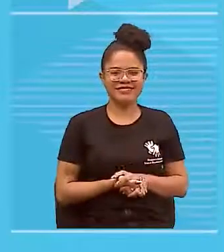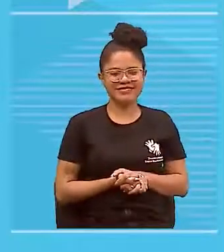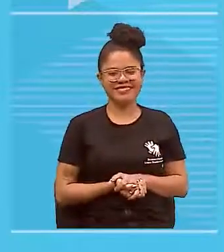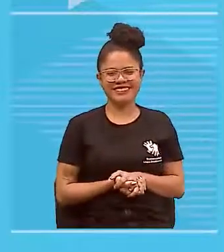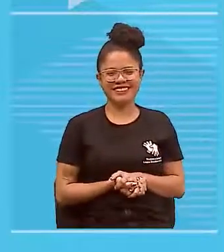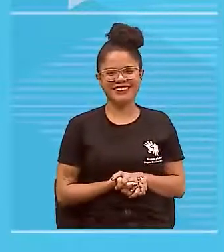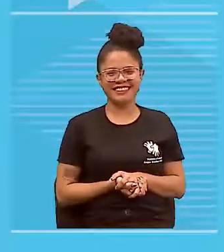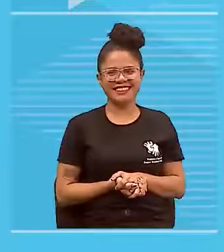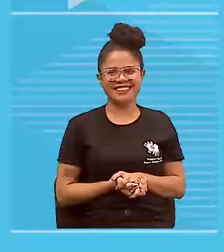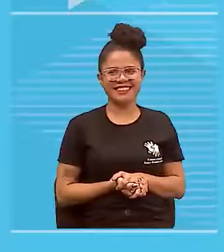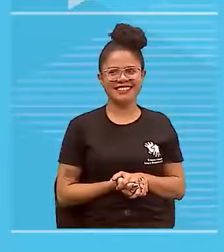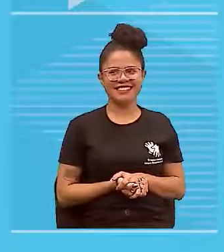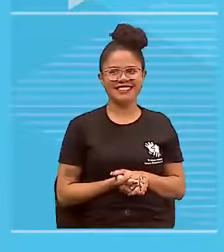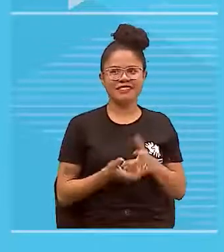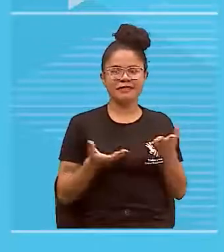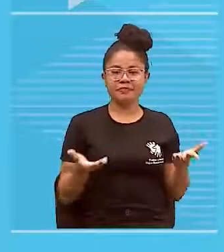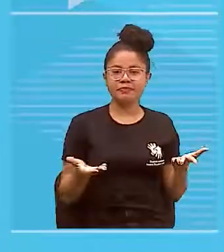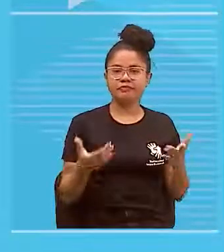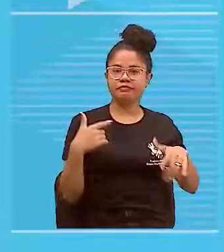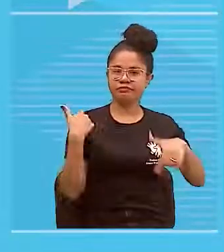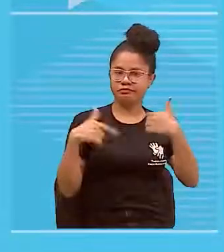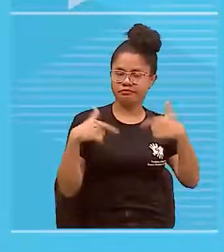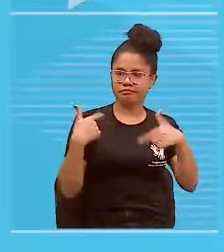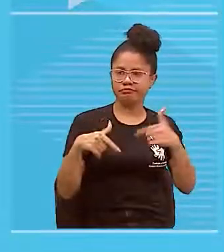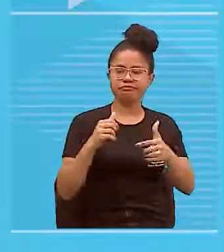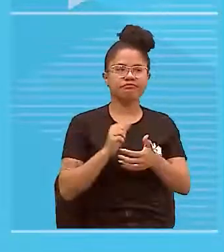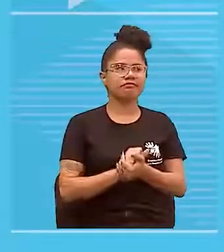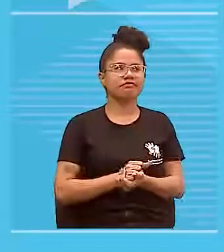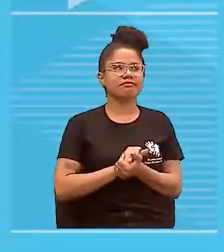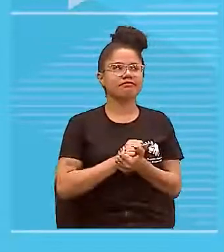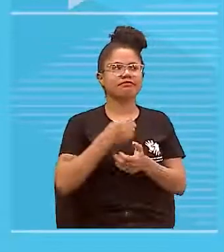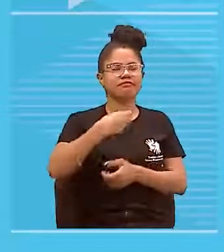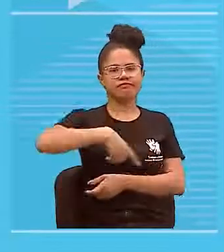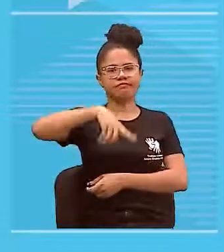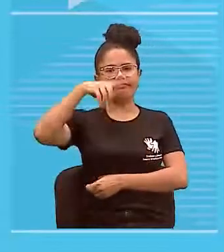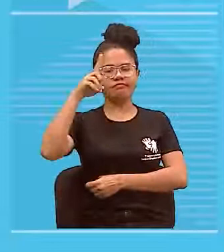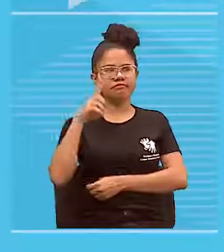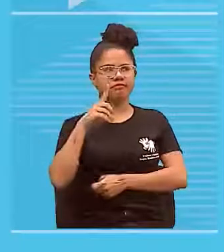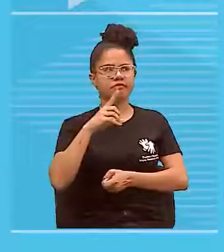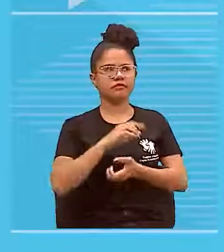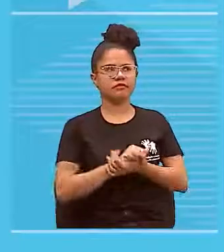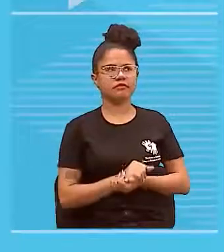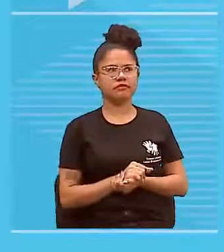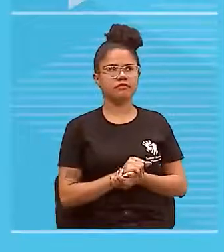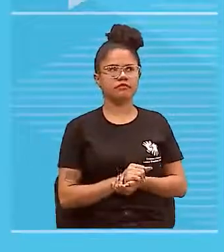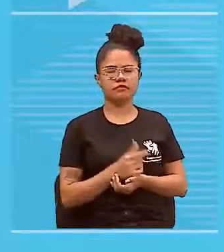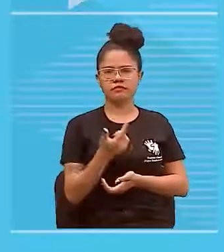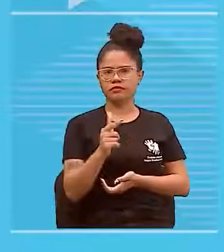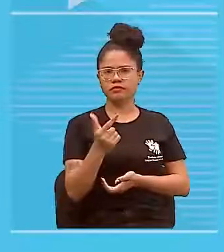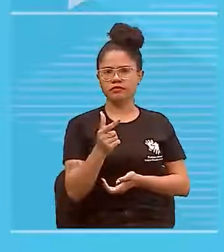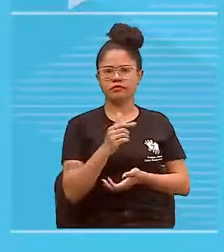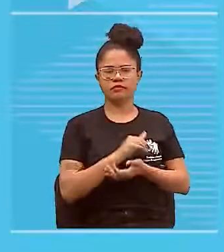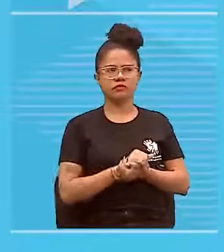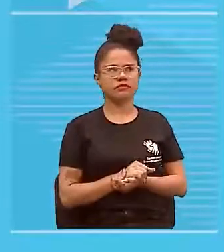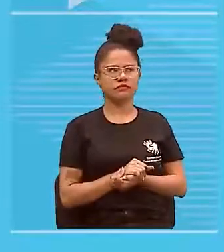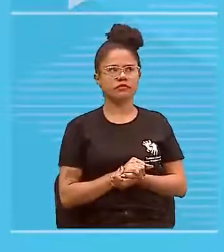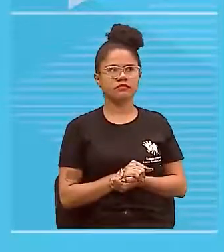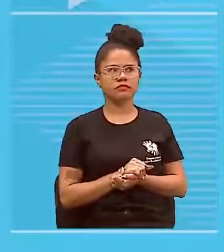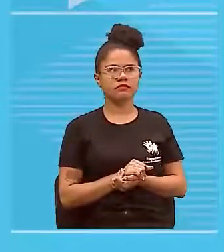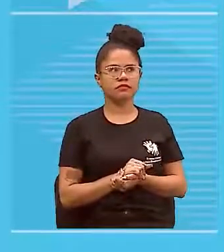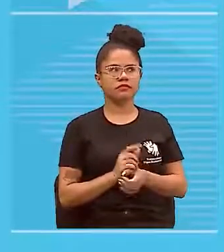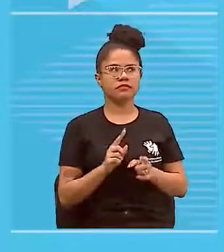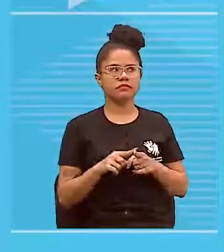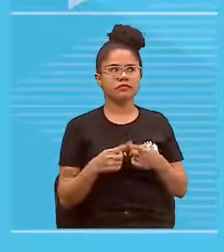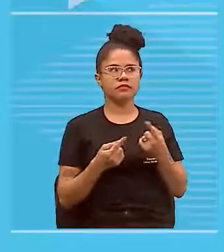né pela força do nordestino Pense aí então que eu não tenho adjetivos nós temos